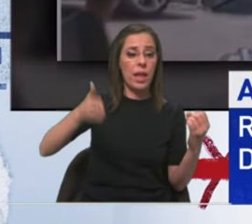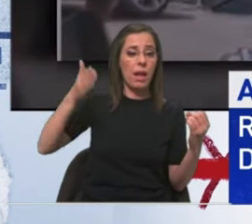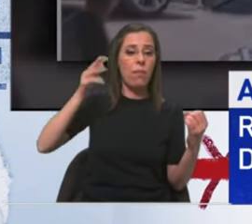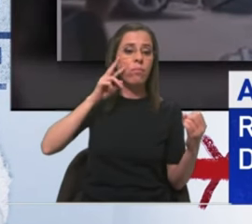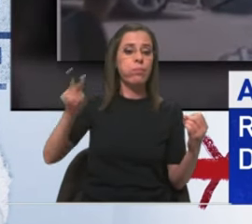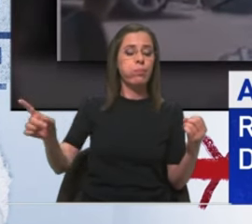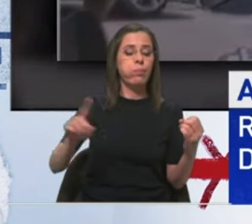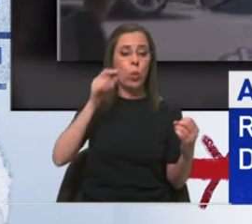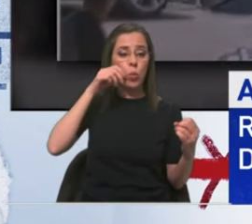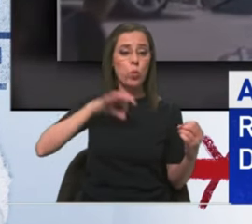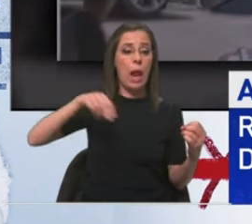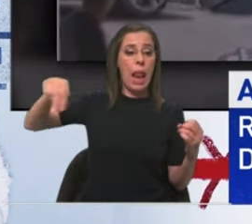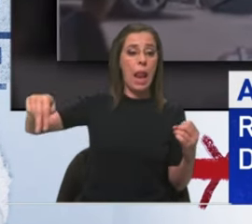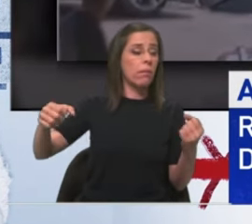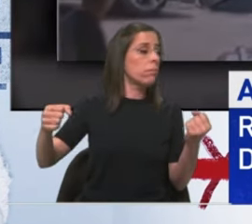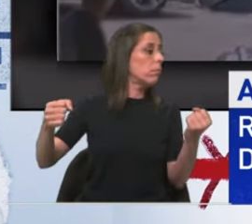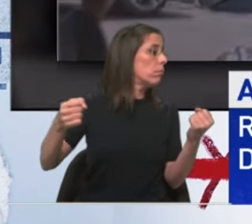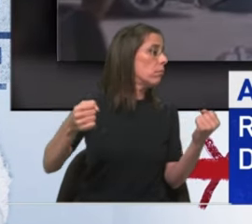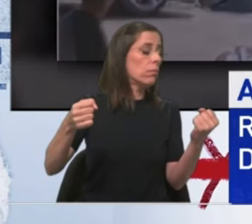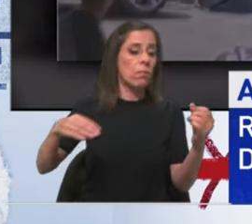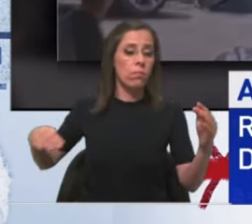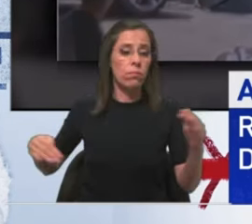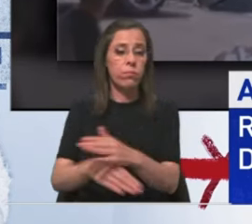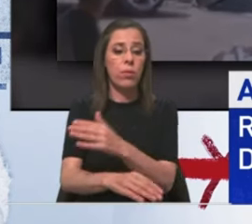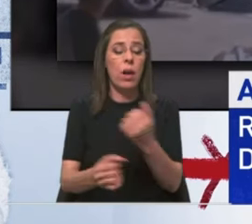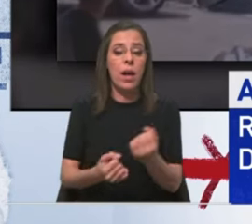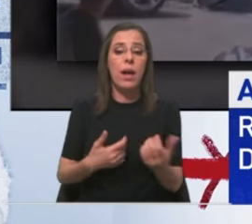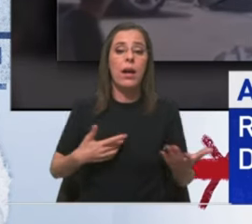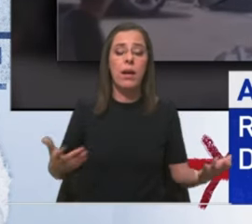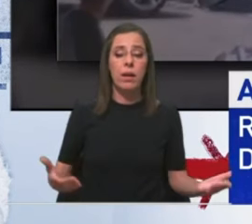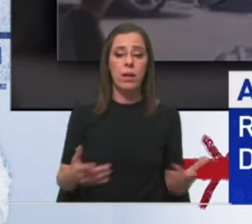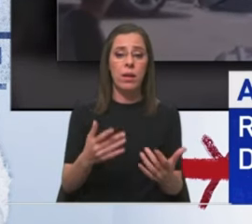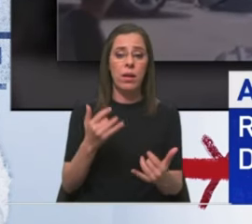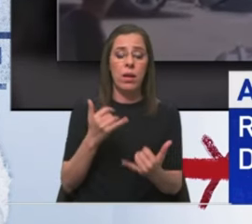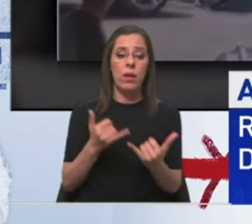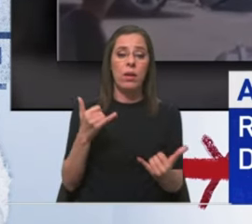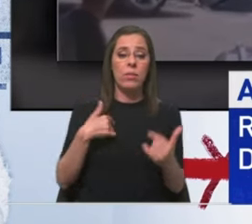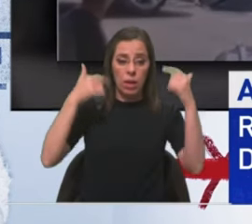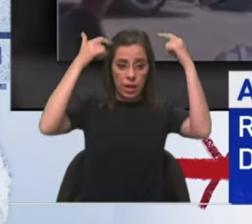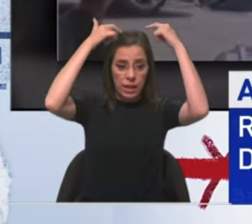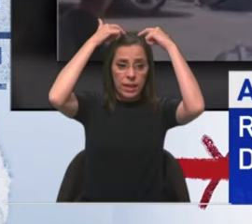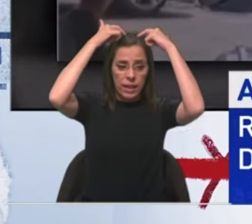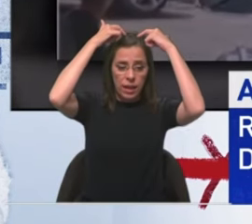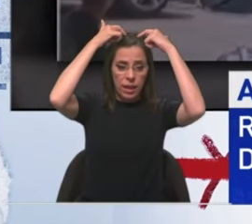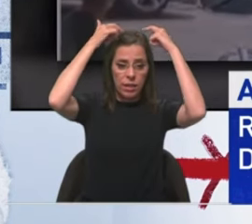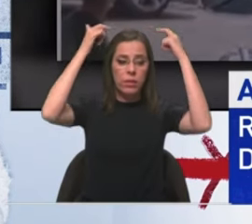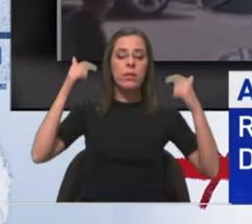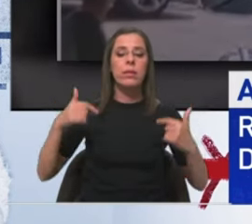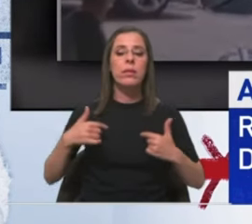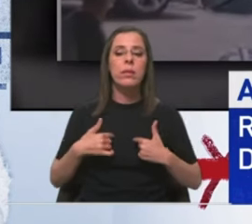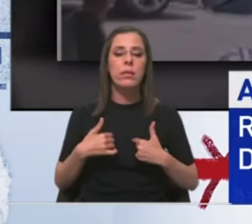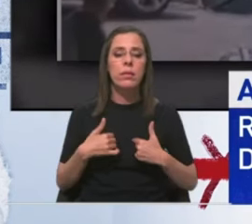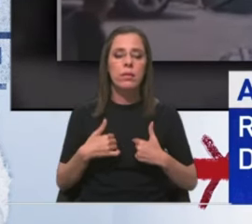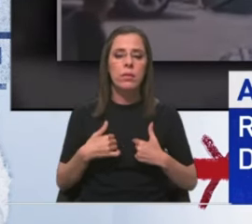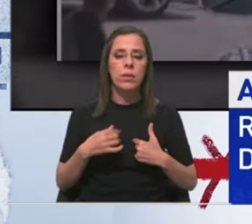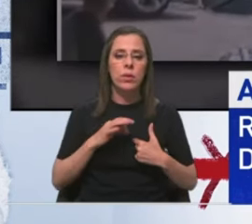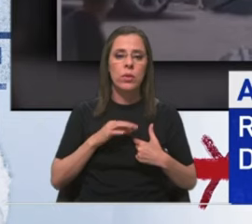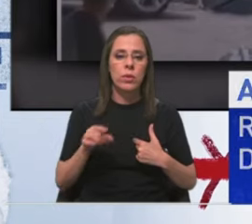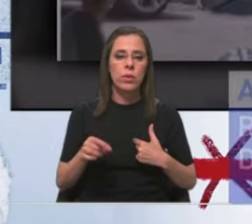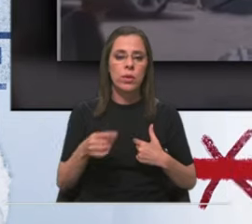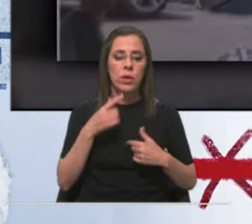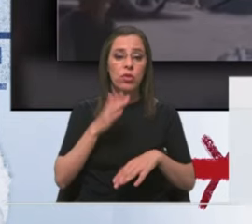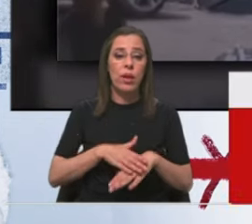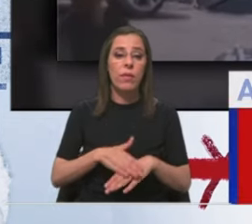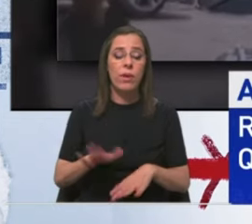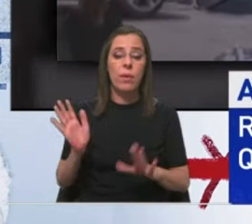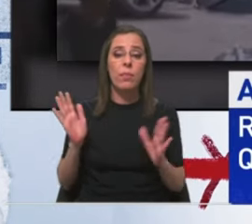visão do senhor, porque quando eu passo à frente do meu carro, o meu cérebro automaticamente interioriza que o senhor já foi